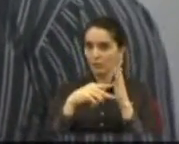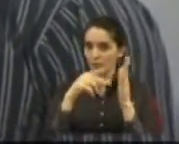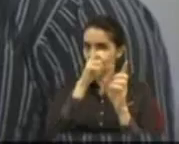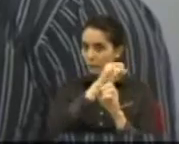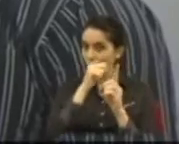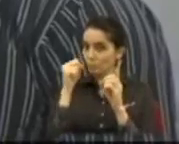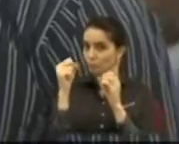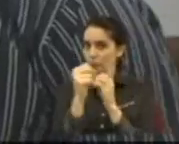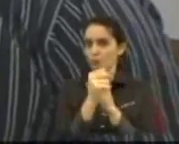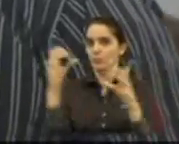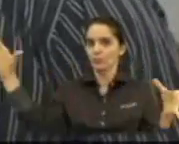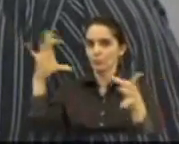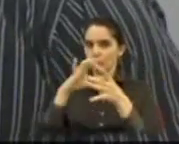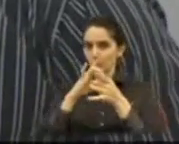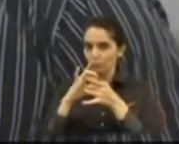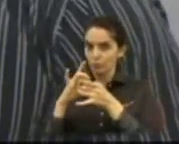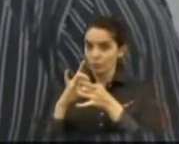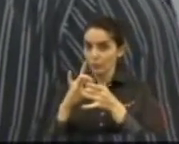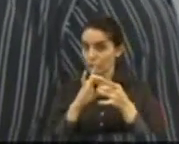de sociedade.